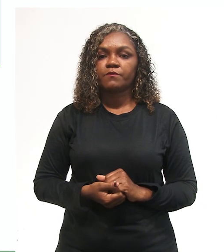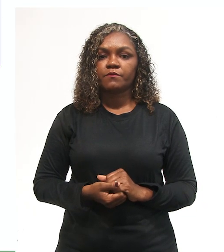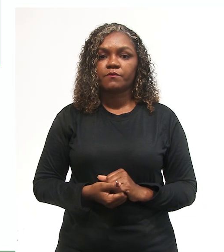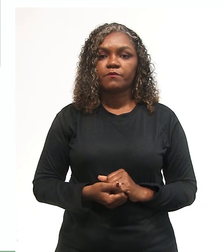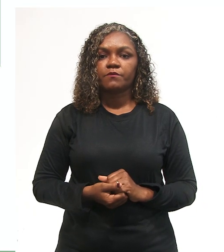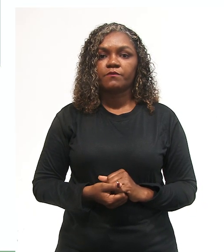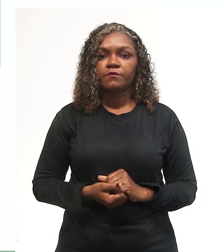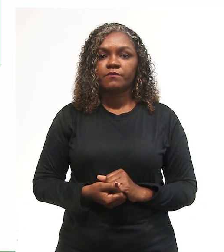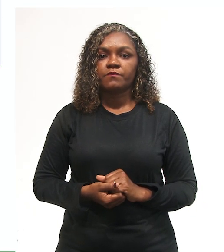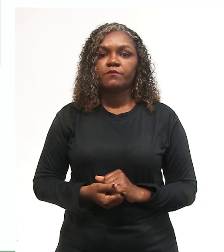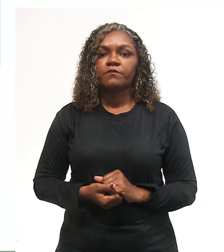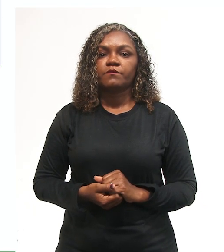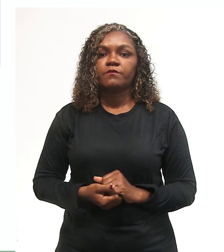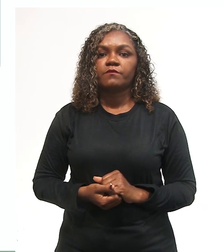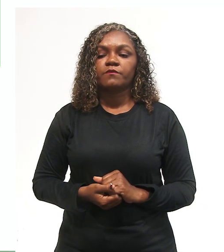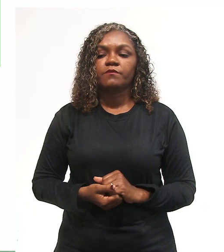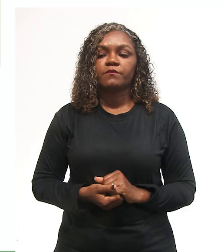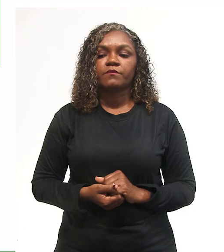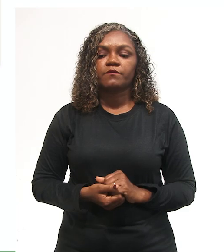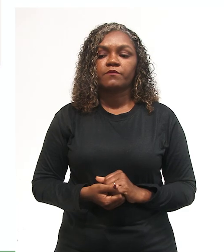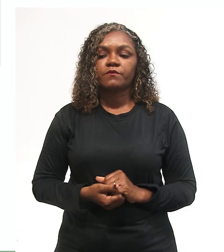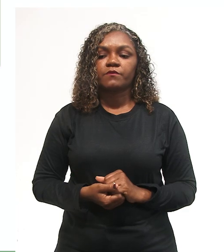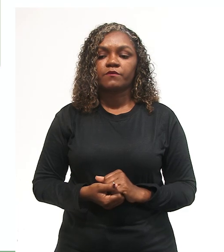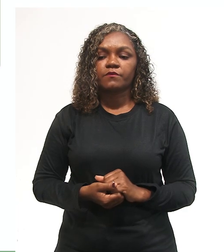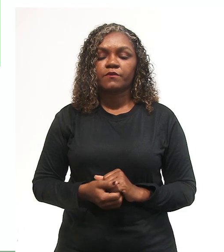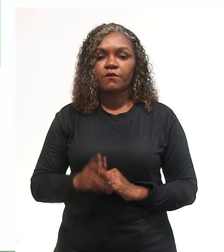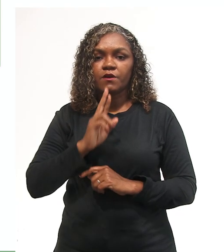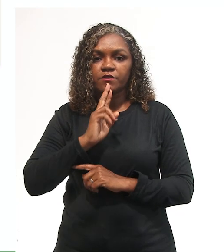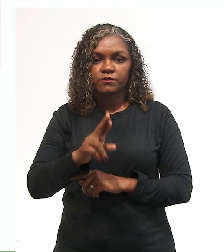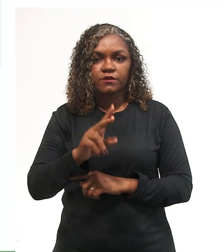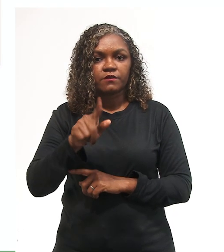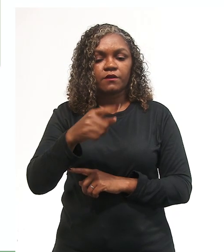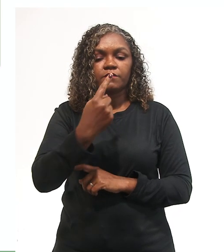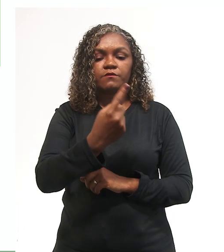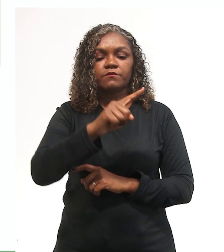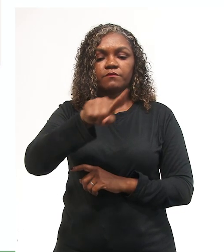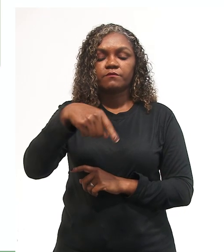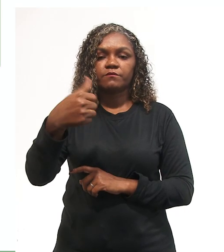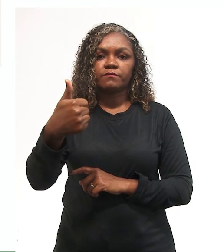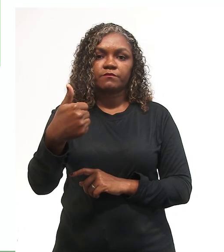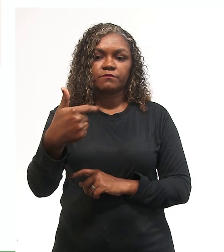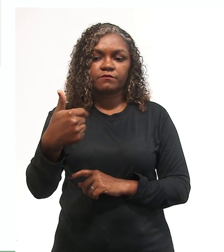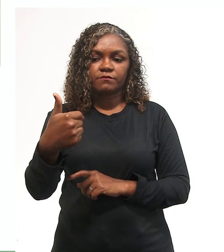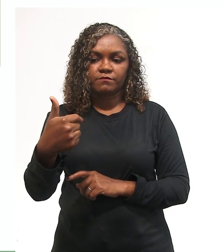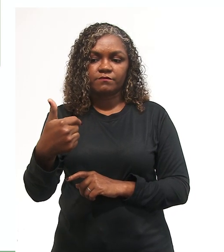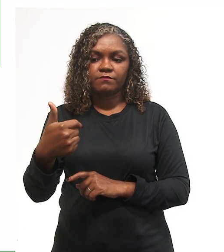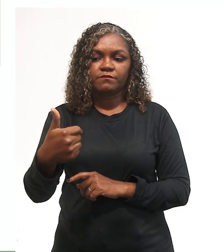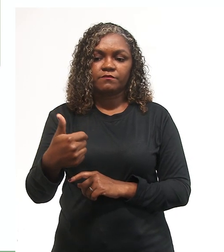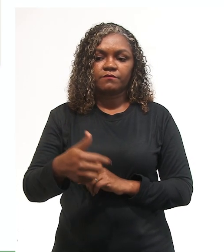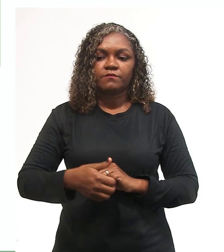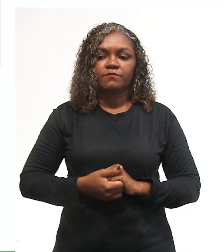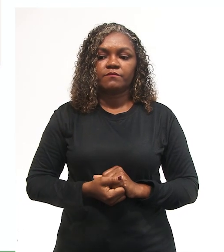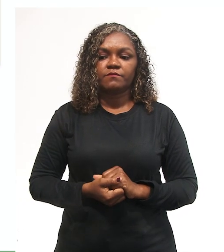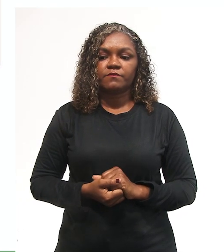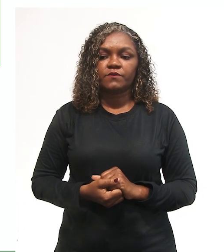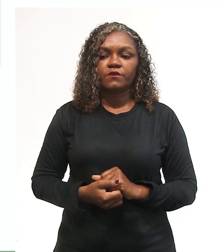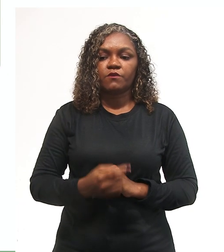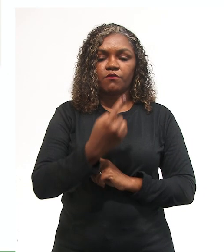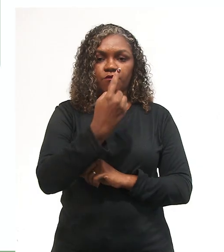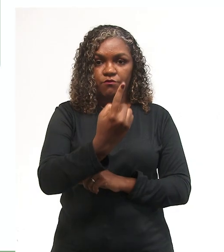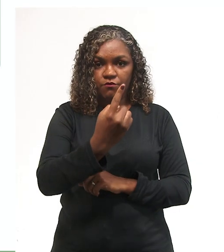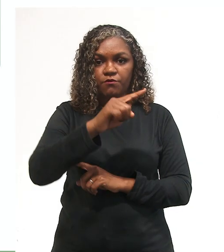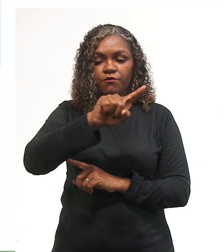elevado a 12. Nós temos aqui 1, aproximando 5 casas decimais, fica